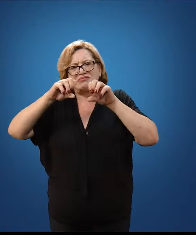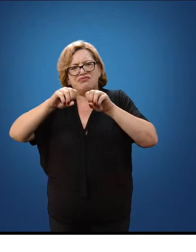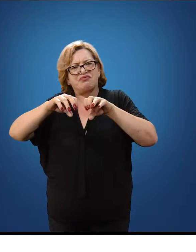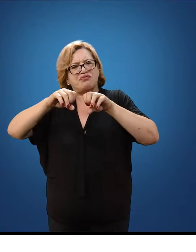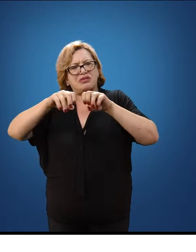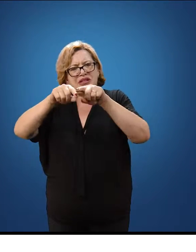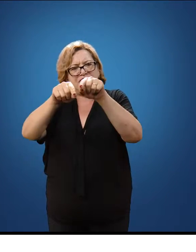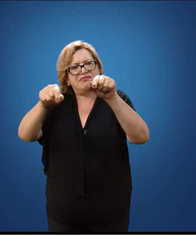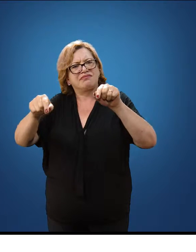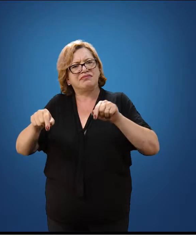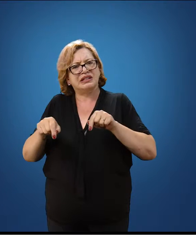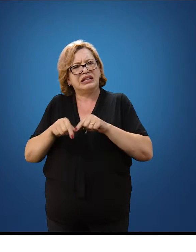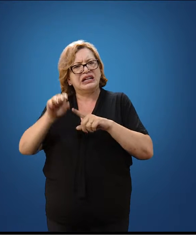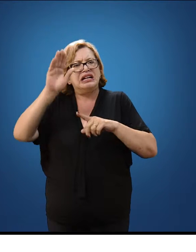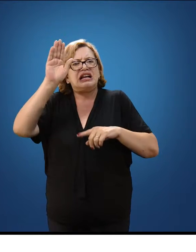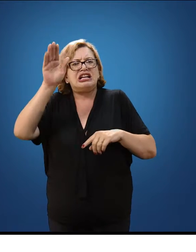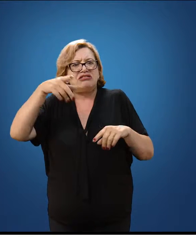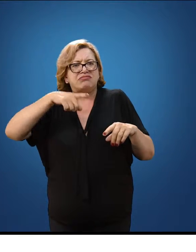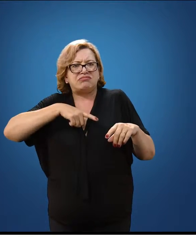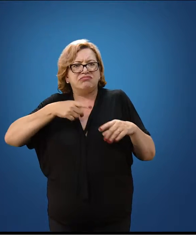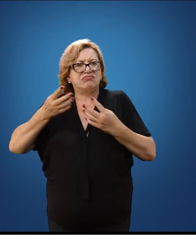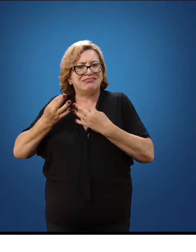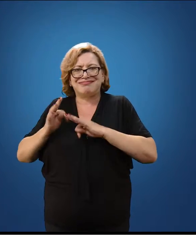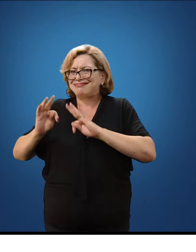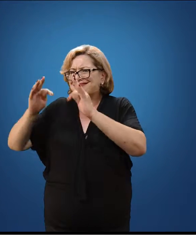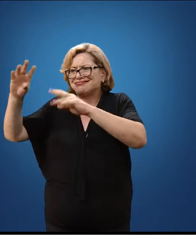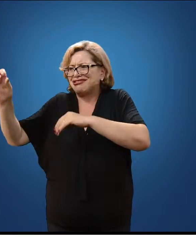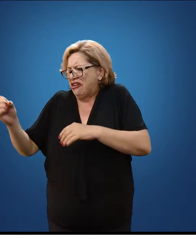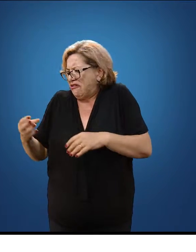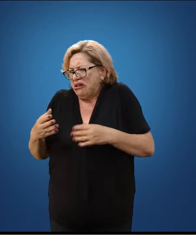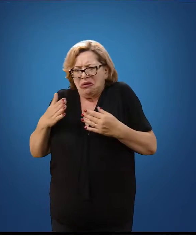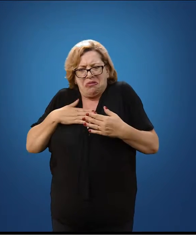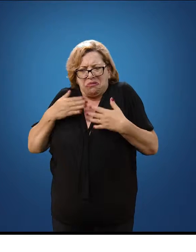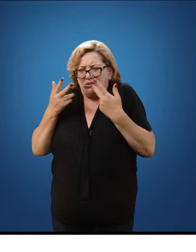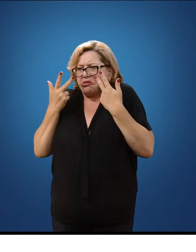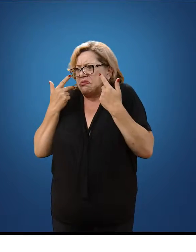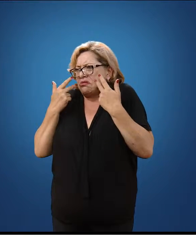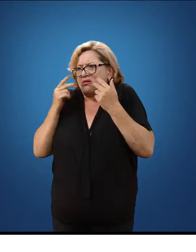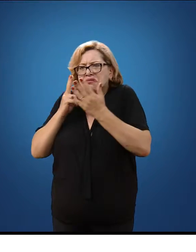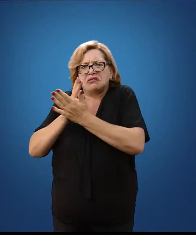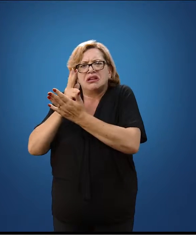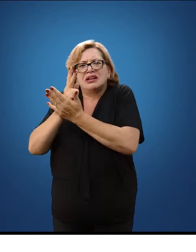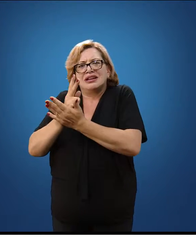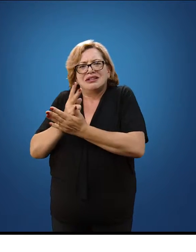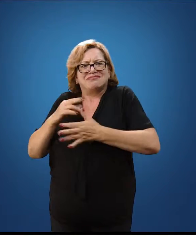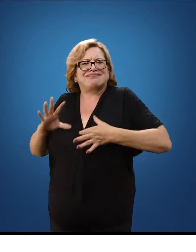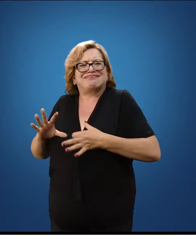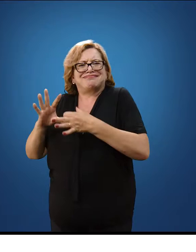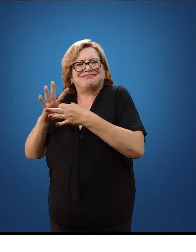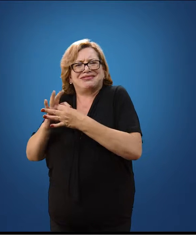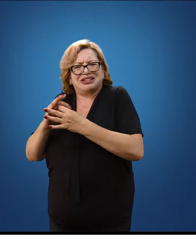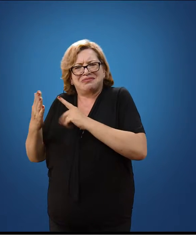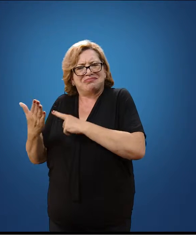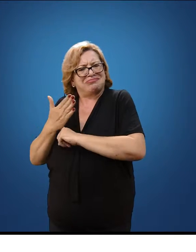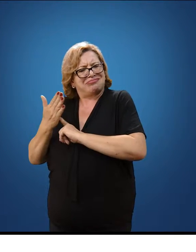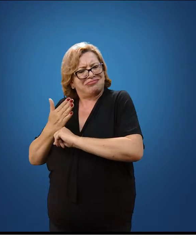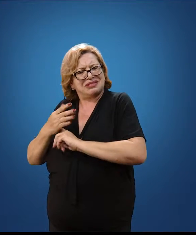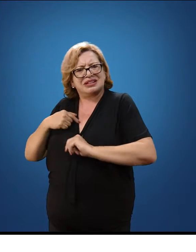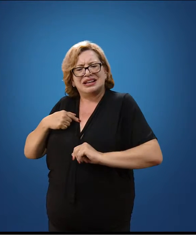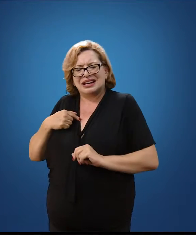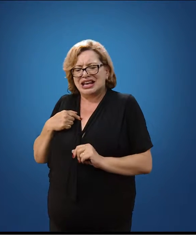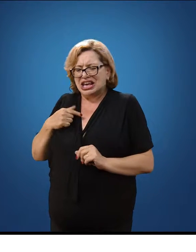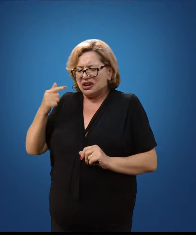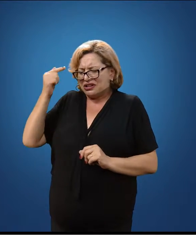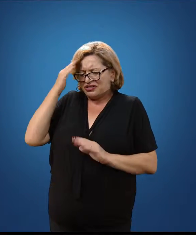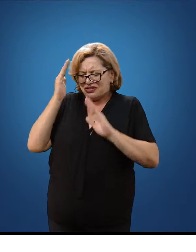já existiam essas novas tecnologias e para mim é um grande aliado. Então, ao contrário da maioria dos professores que acham que o